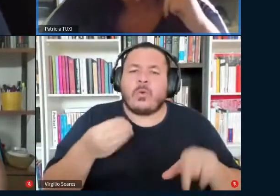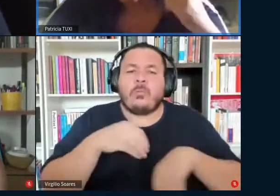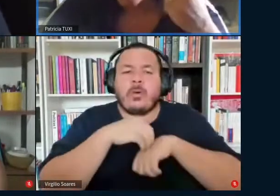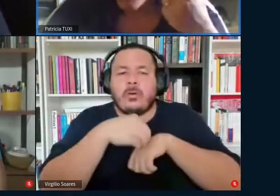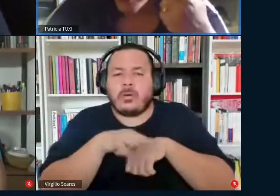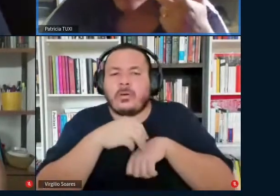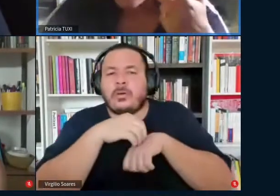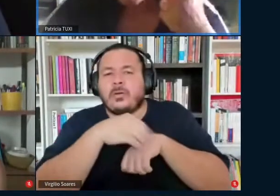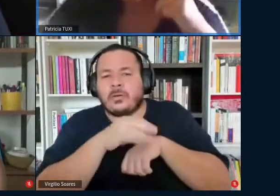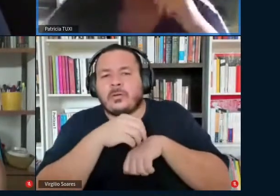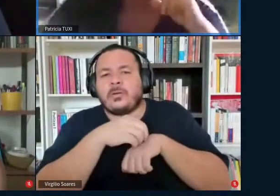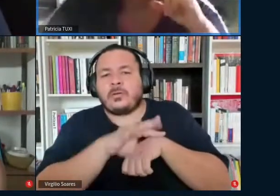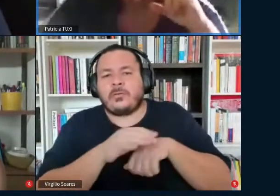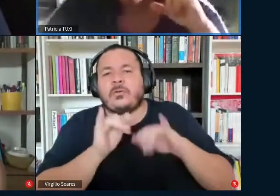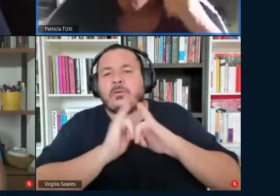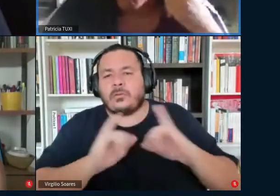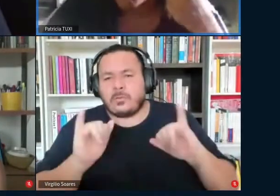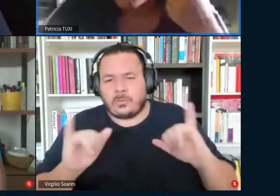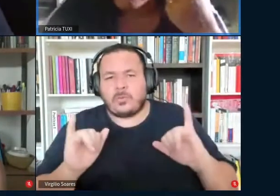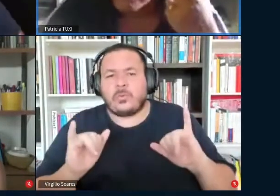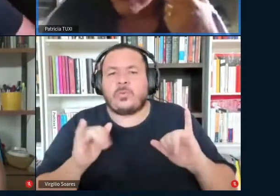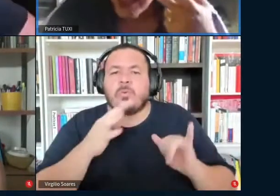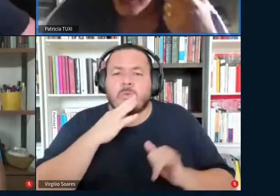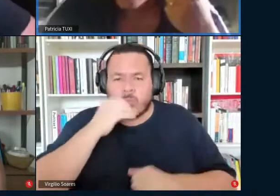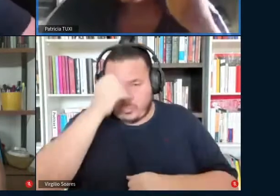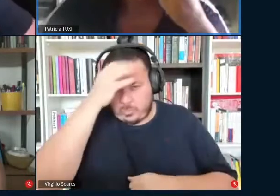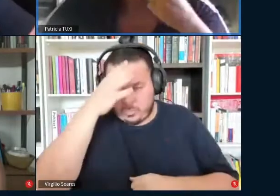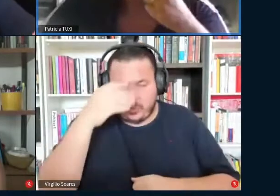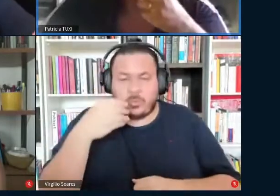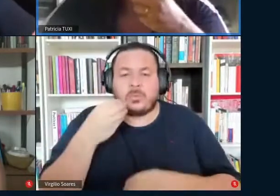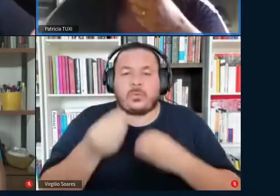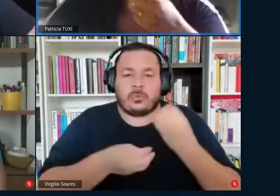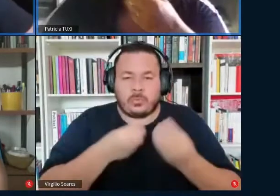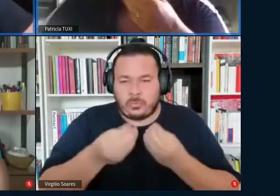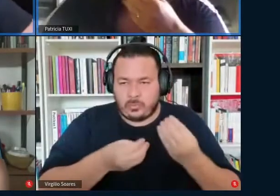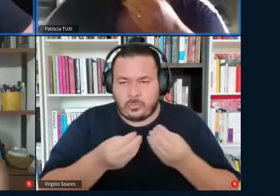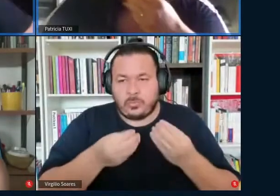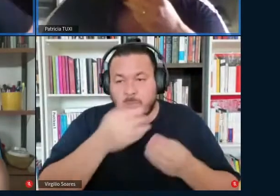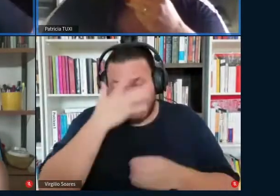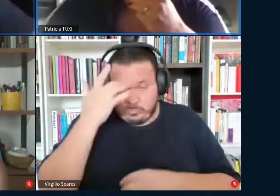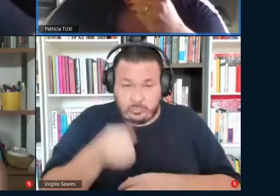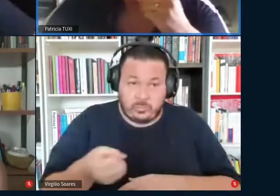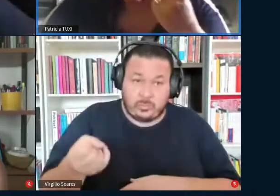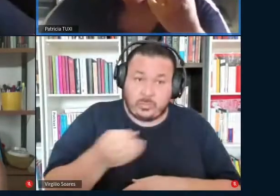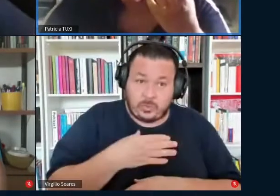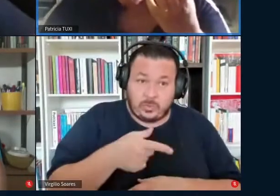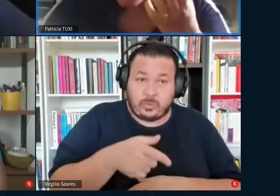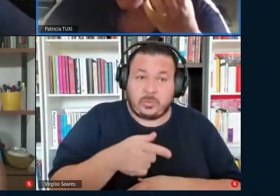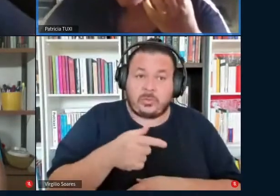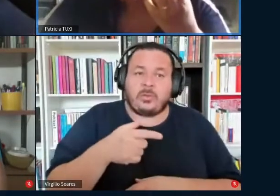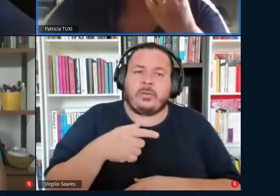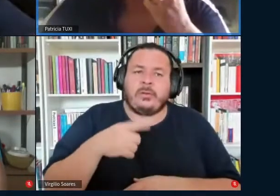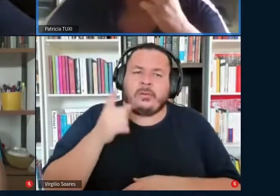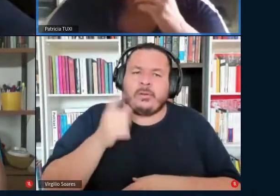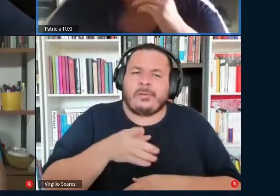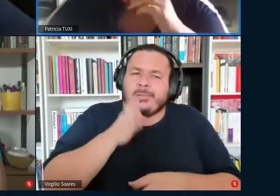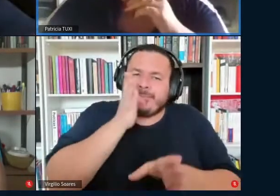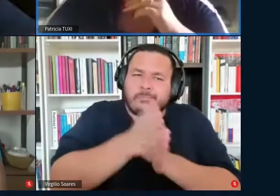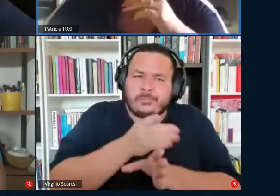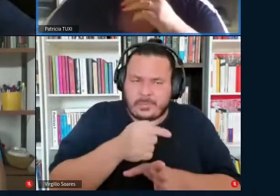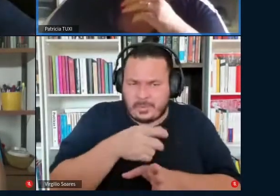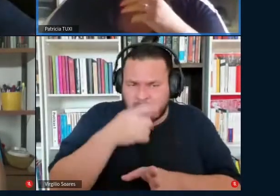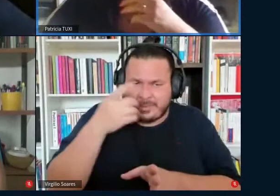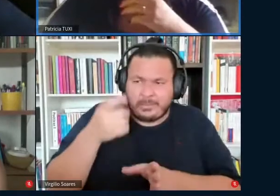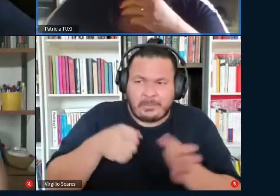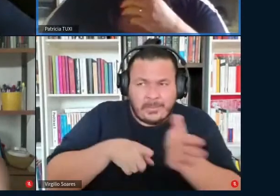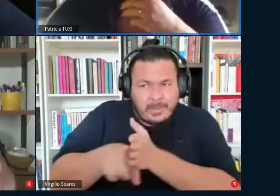passar esse conhecimento? Qual a forma que se dá para essas pessoas que chegaram? É feita uma análise se elas têm